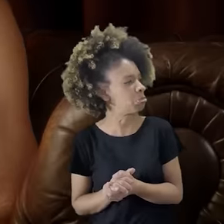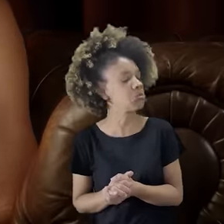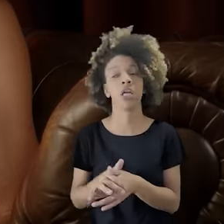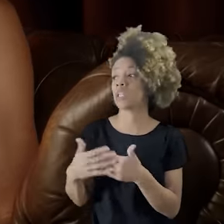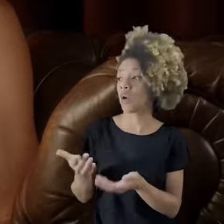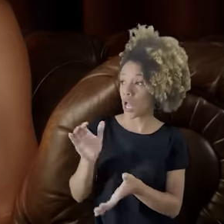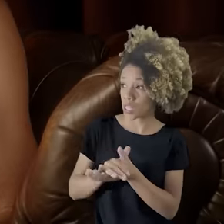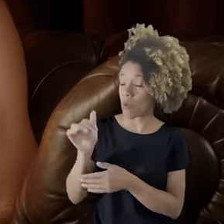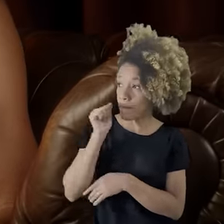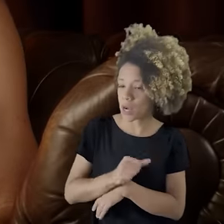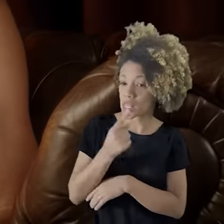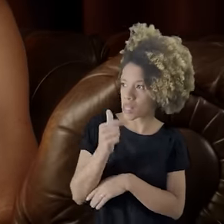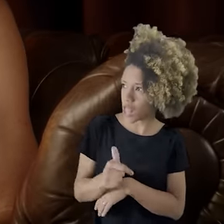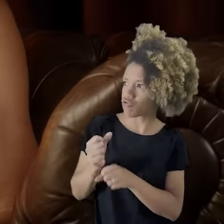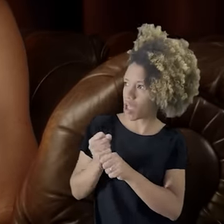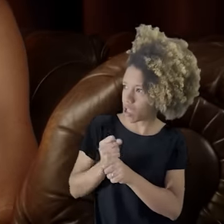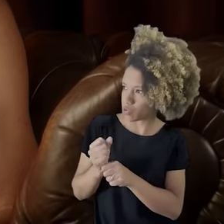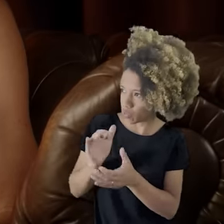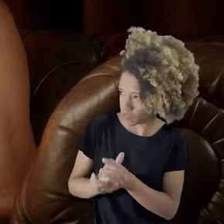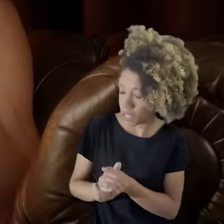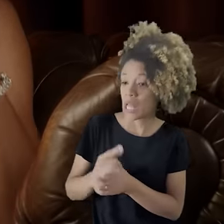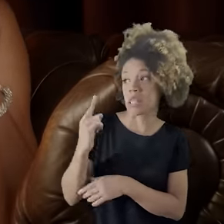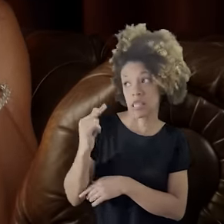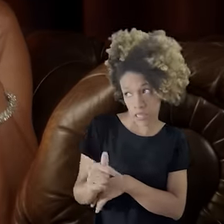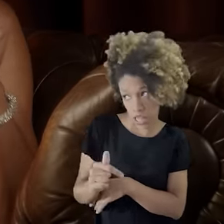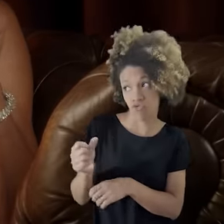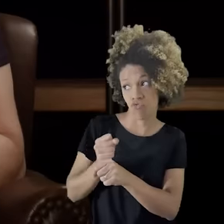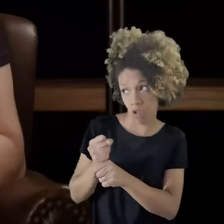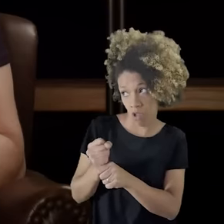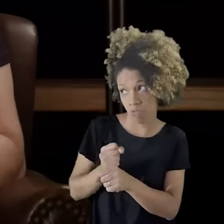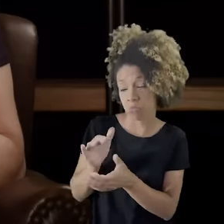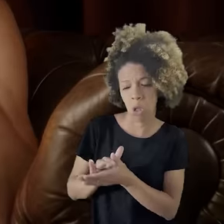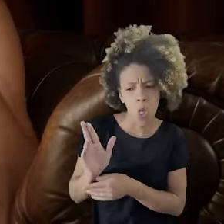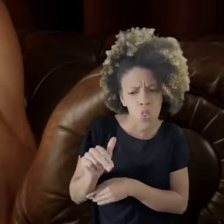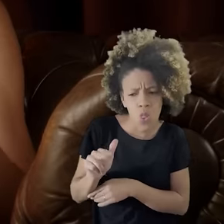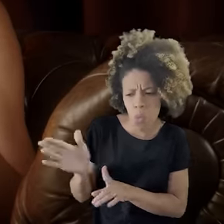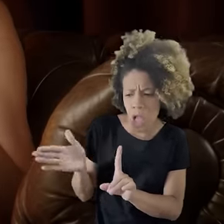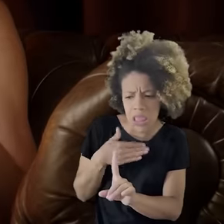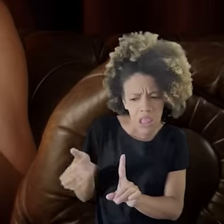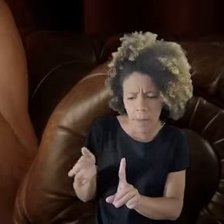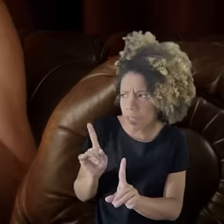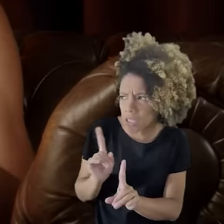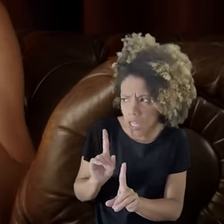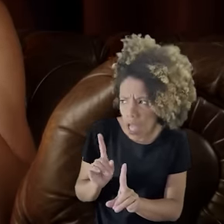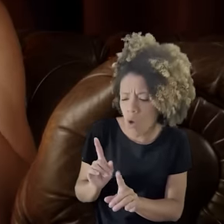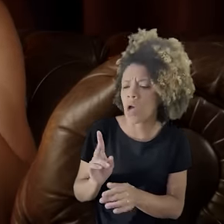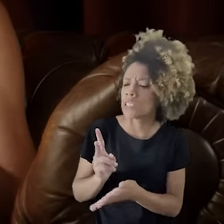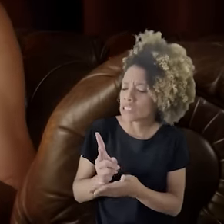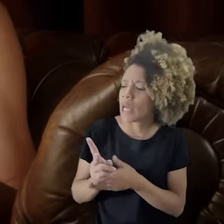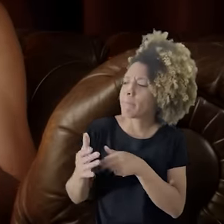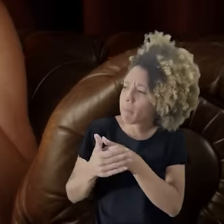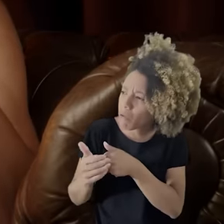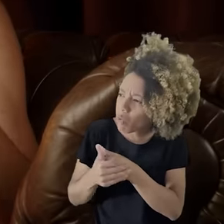isso casei com uma mulher fiquei 17 anos dentro de um casamento 17 anos nunca deu um tapa na minha mulher sempre foi